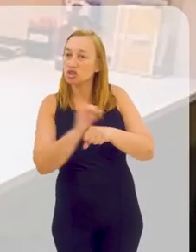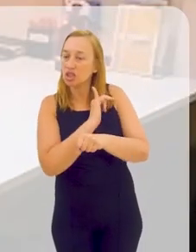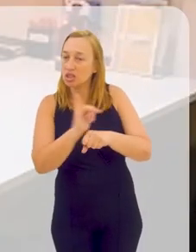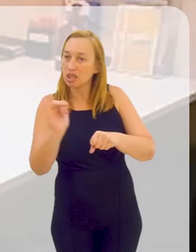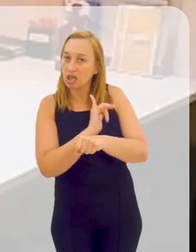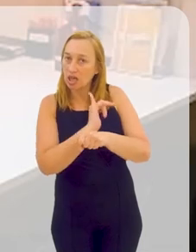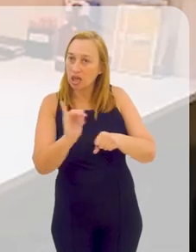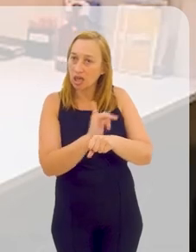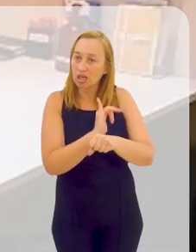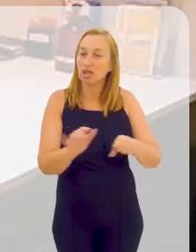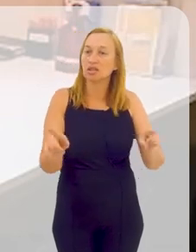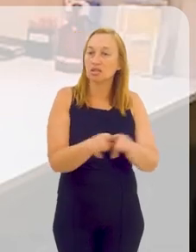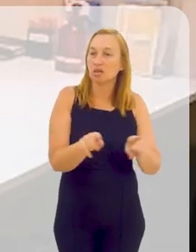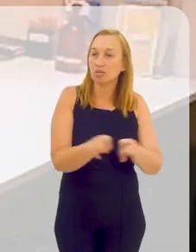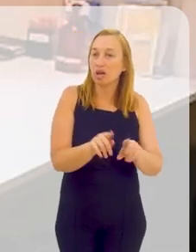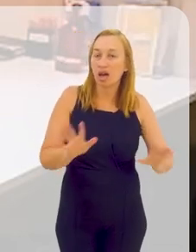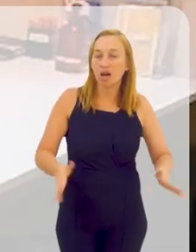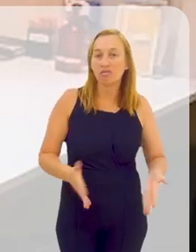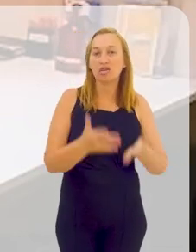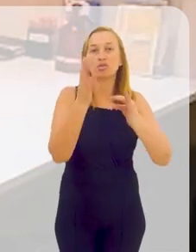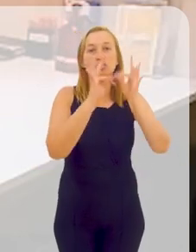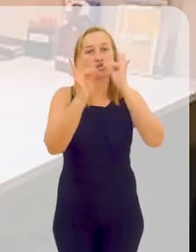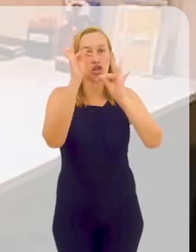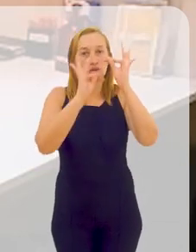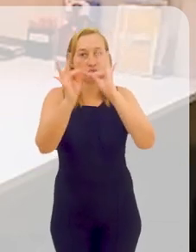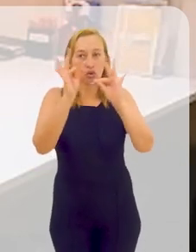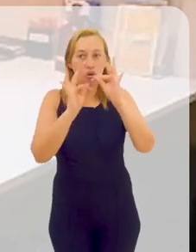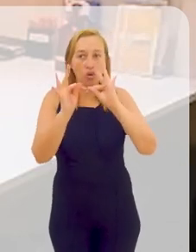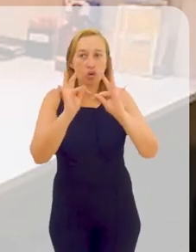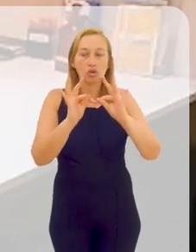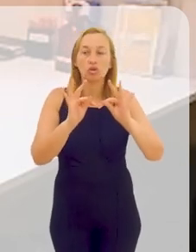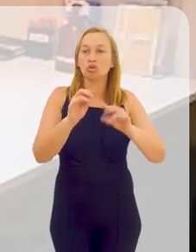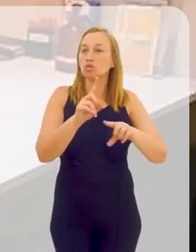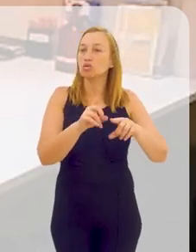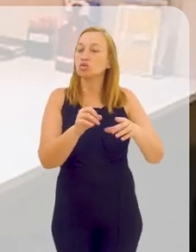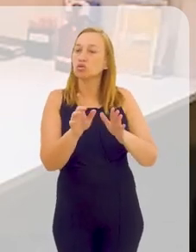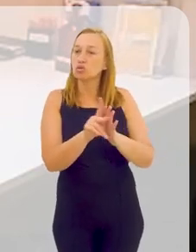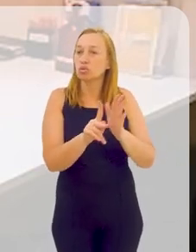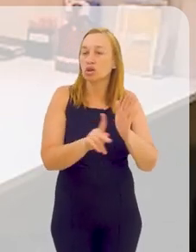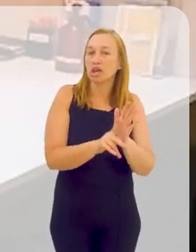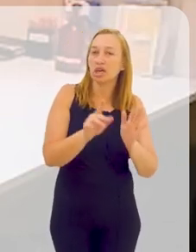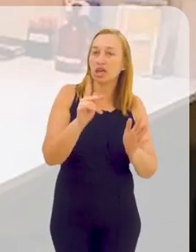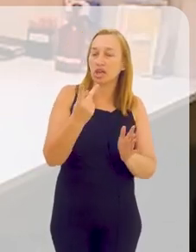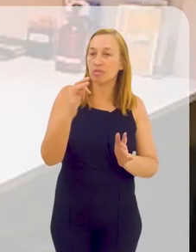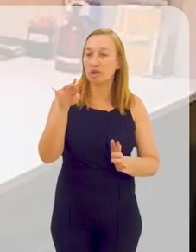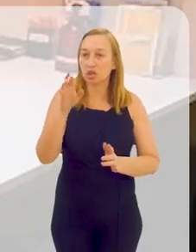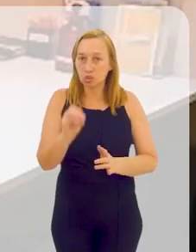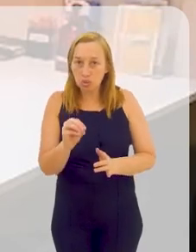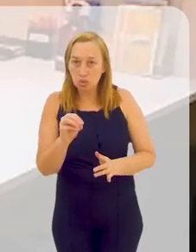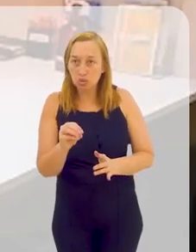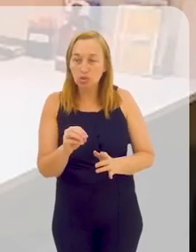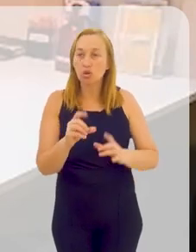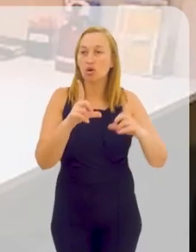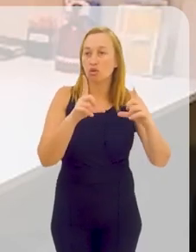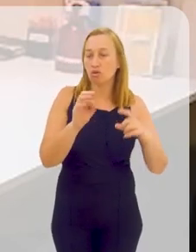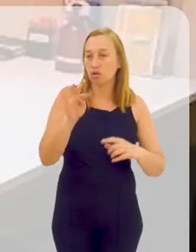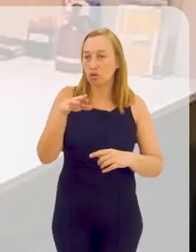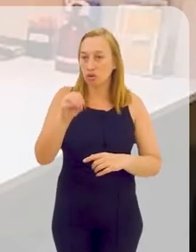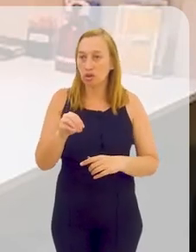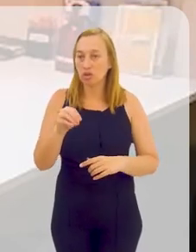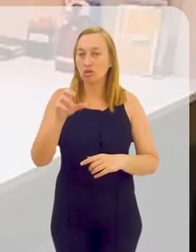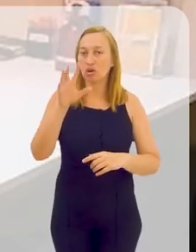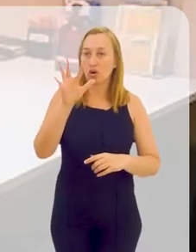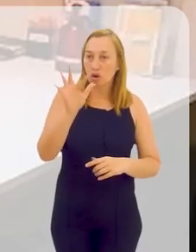estratégicas trazendo também avanços tecnológicos os projetos híbridos os sistemas